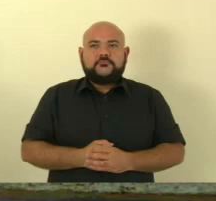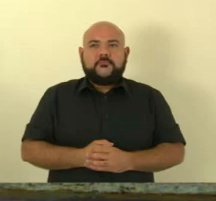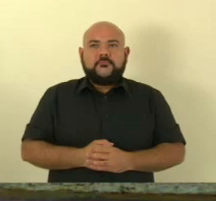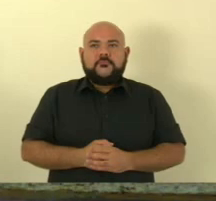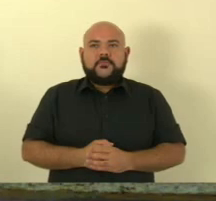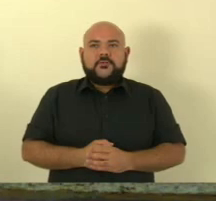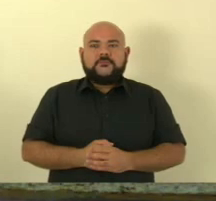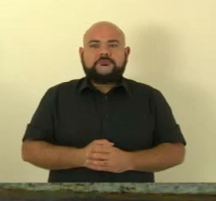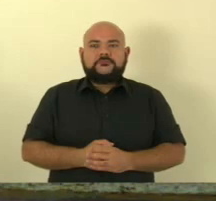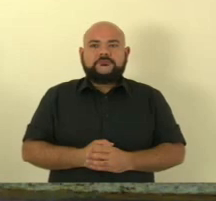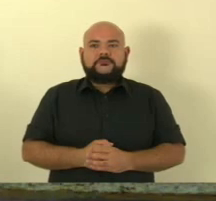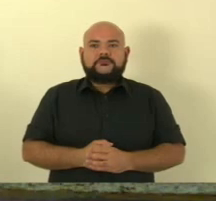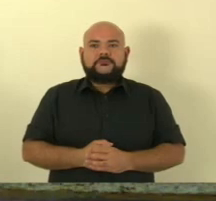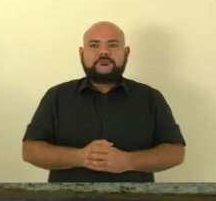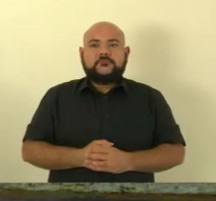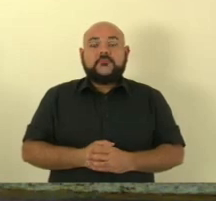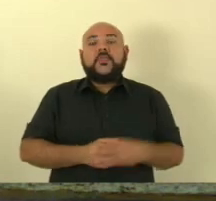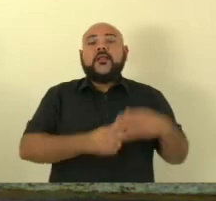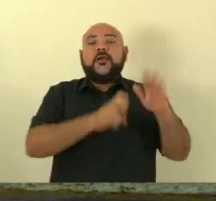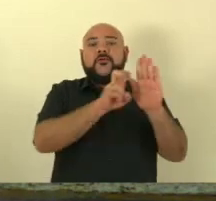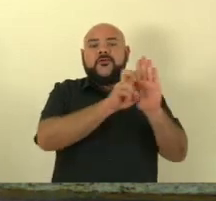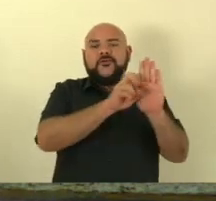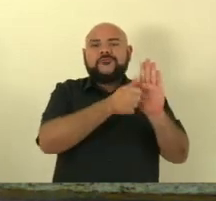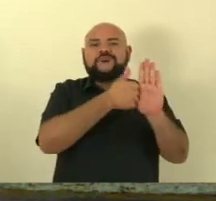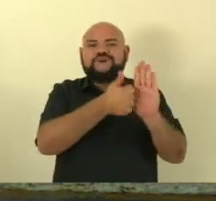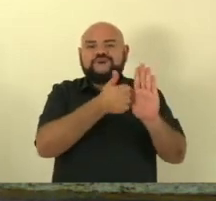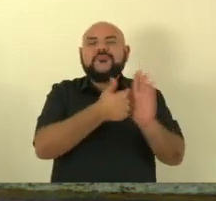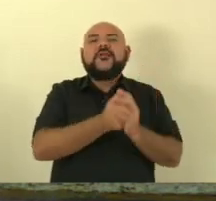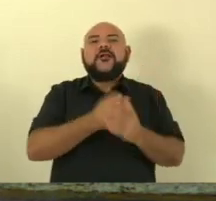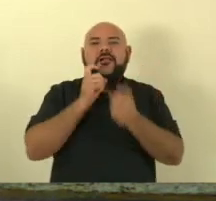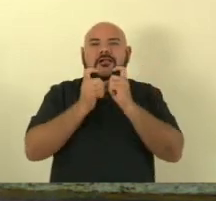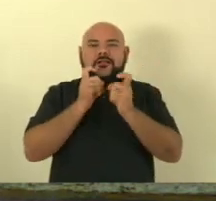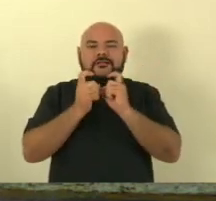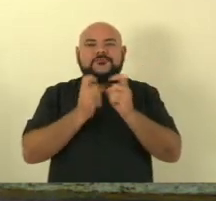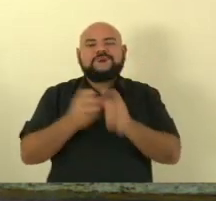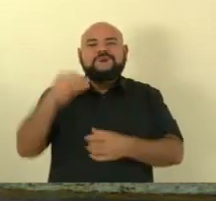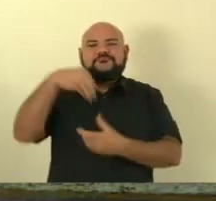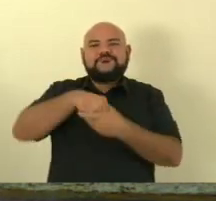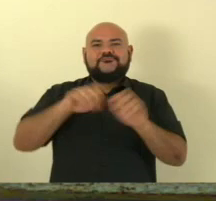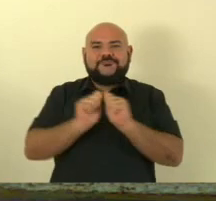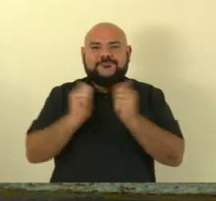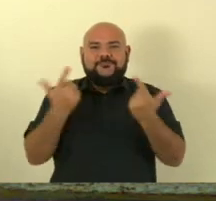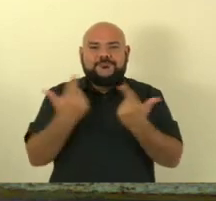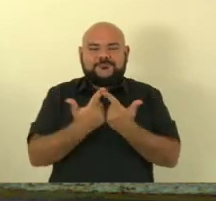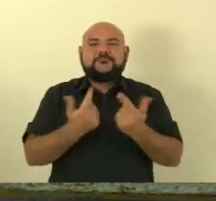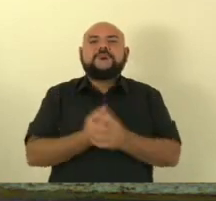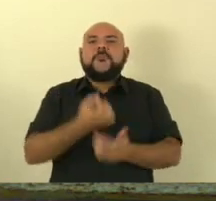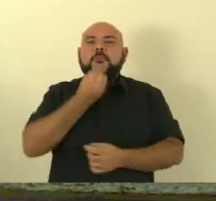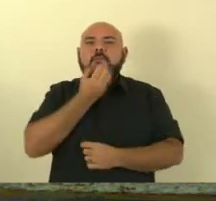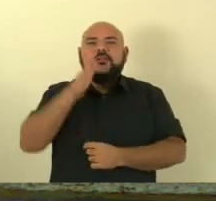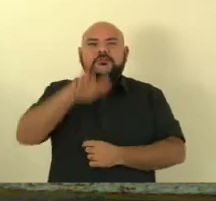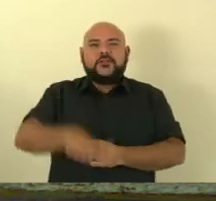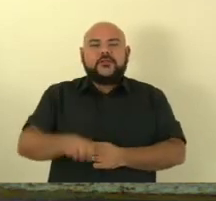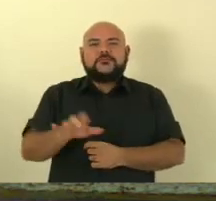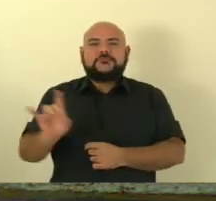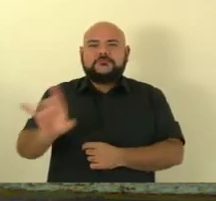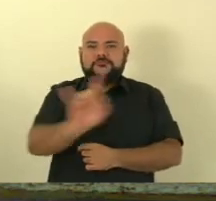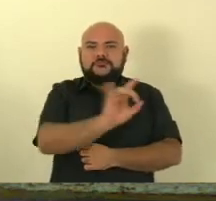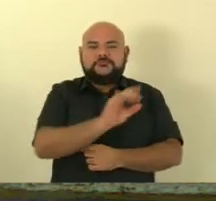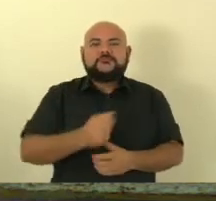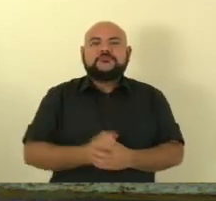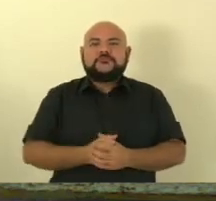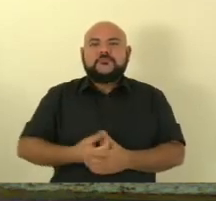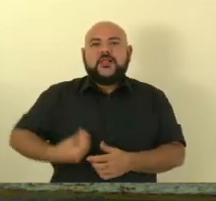51ª Sessão Ordinária da 20ª Legislatura. Boa tarde a todos. Havendo o quórum,